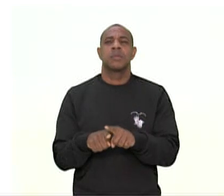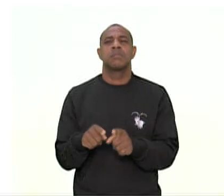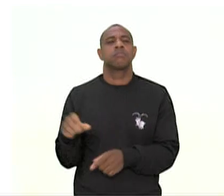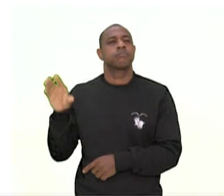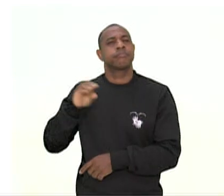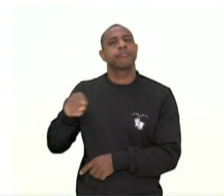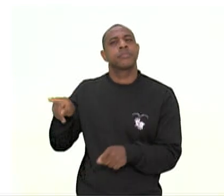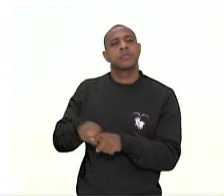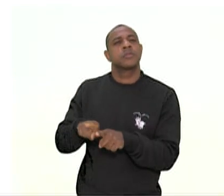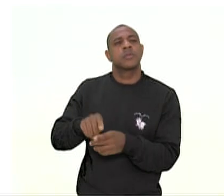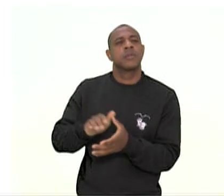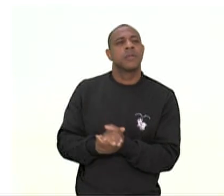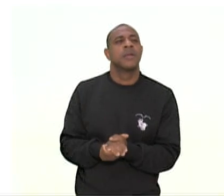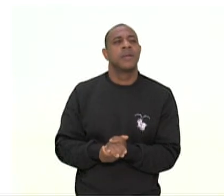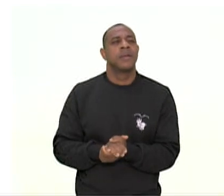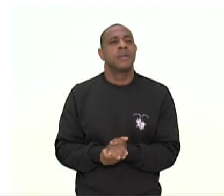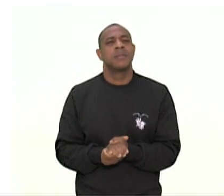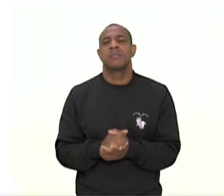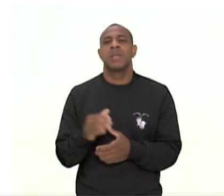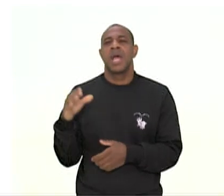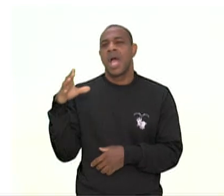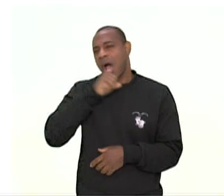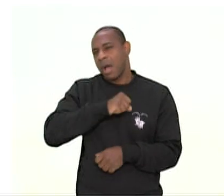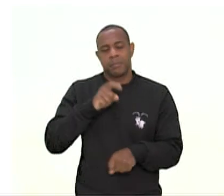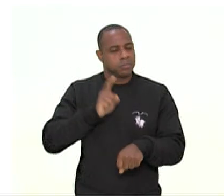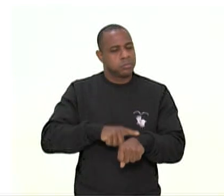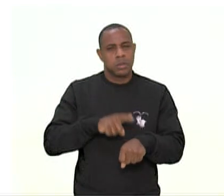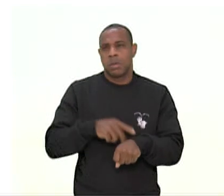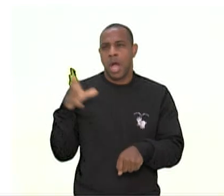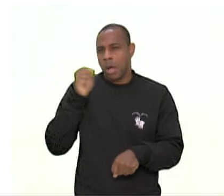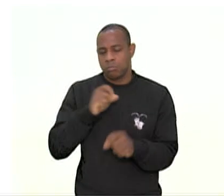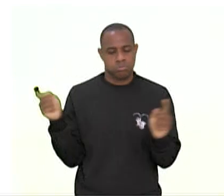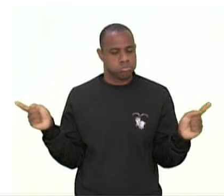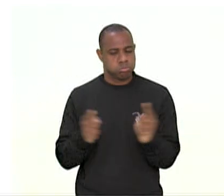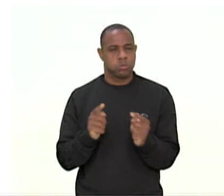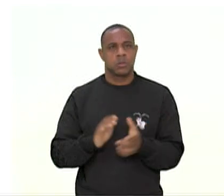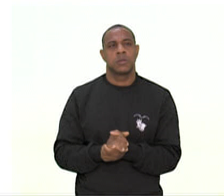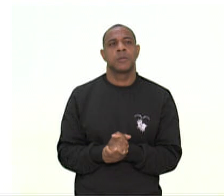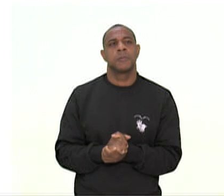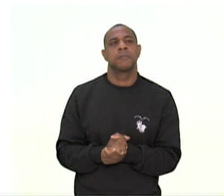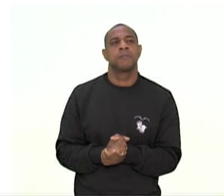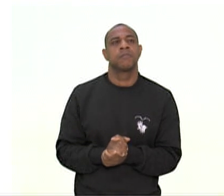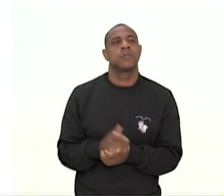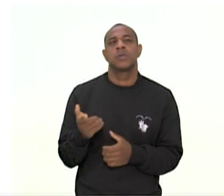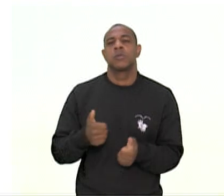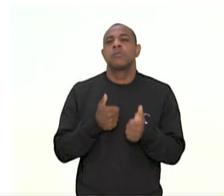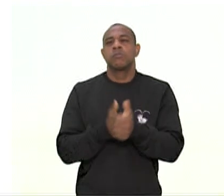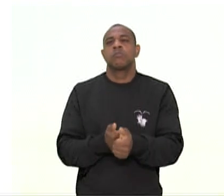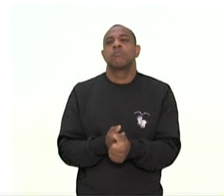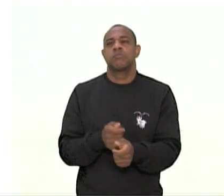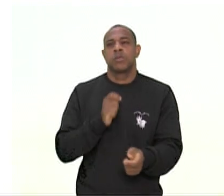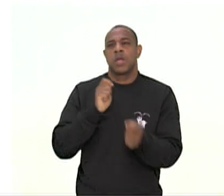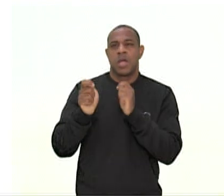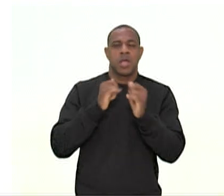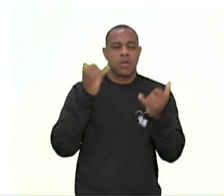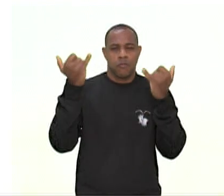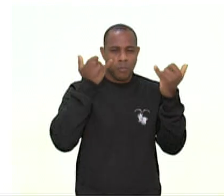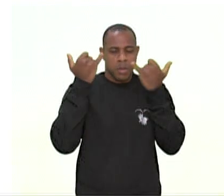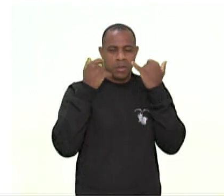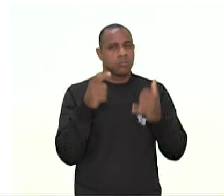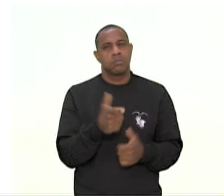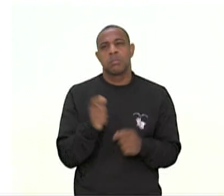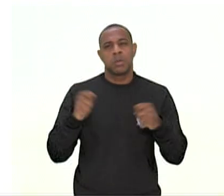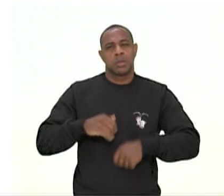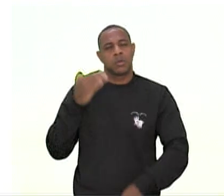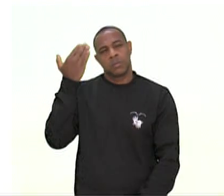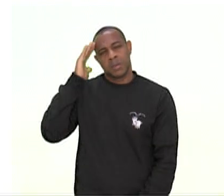narrativa efêmera, ou seja, passageira e transitória. E caso não venha acompanhada de uma notícia, pode não ser compreendida